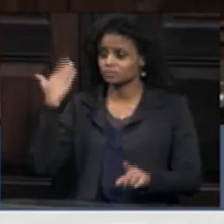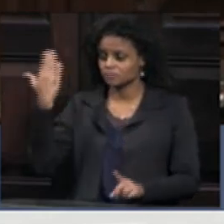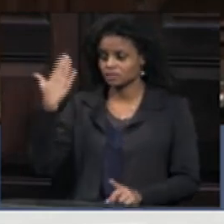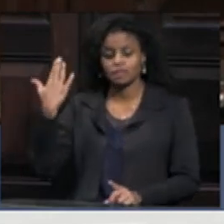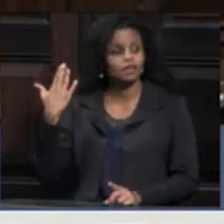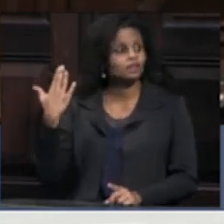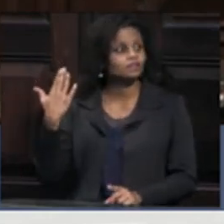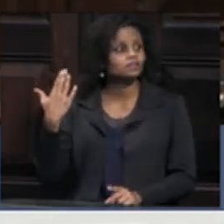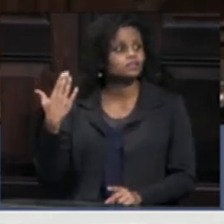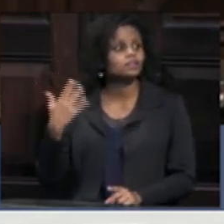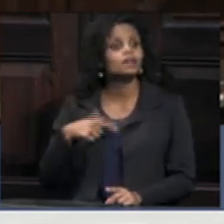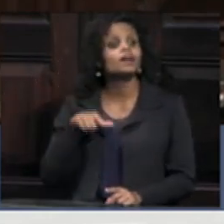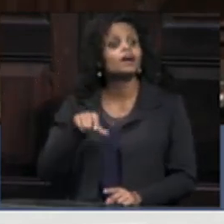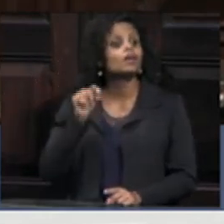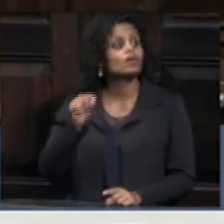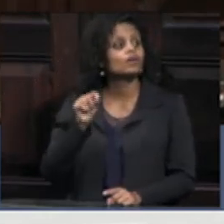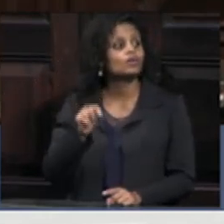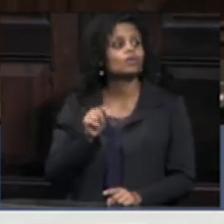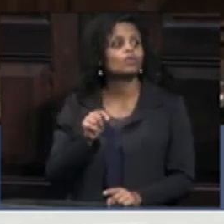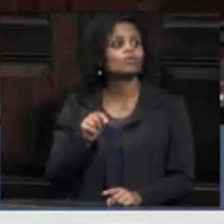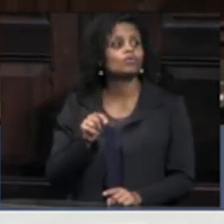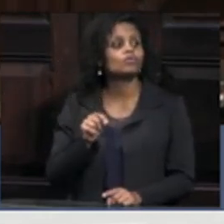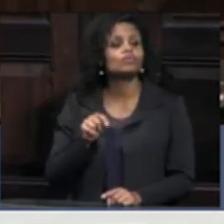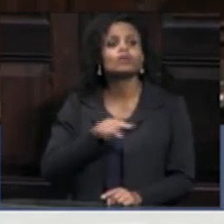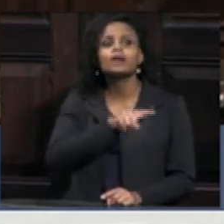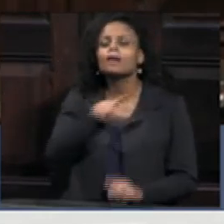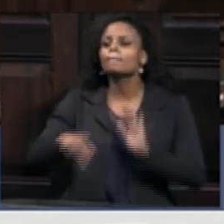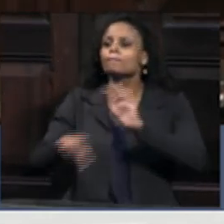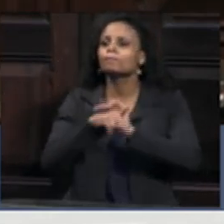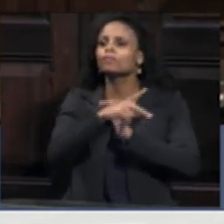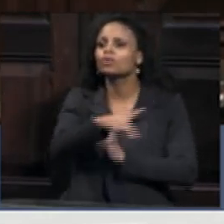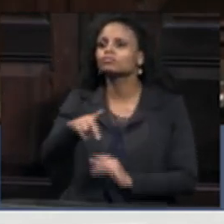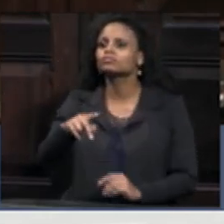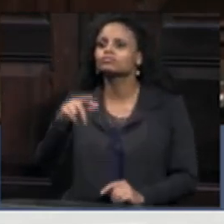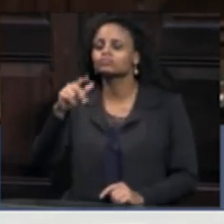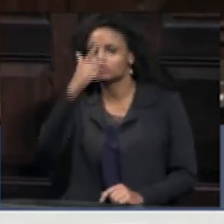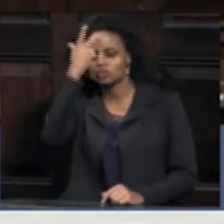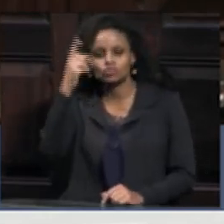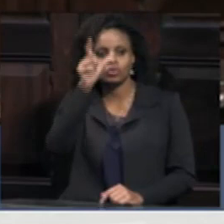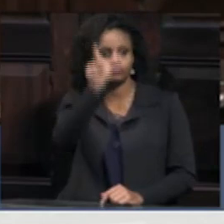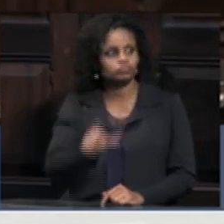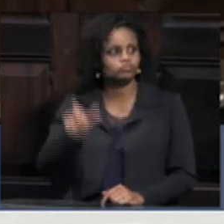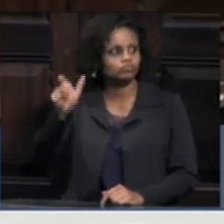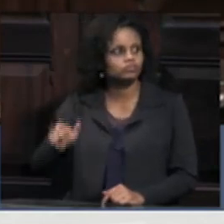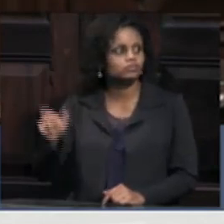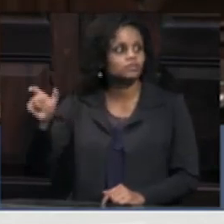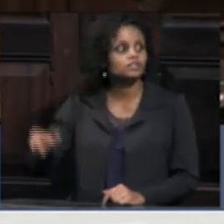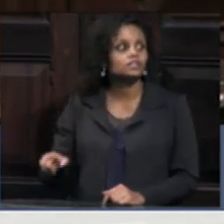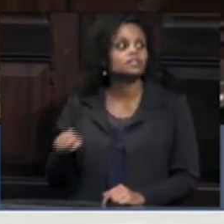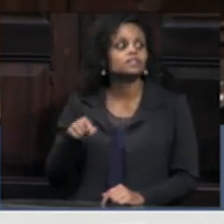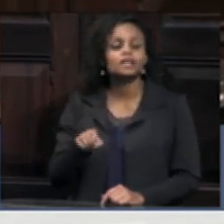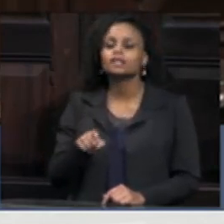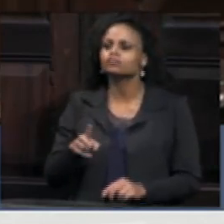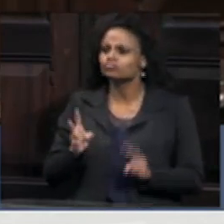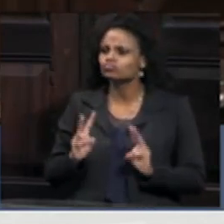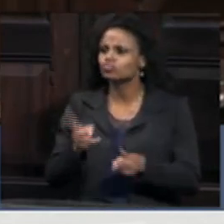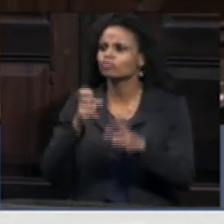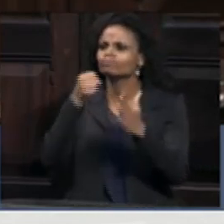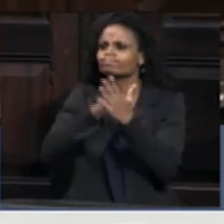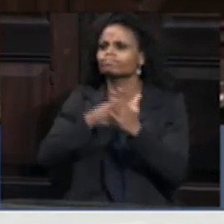posição genuína daqueles e daquelas que seguem lutando por uma SEDAI